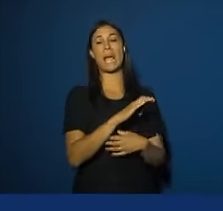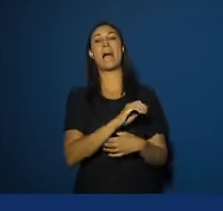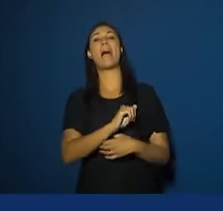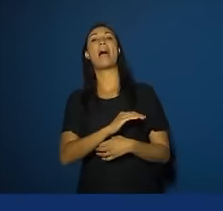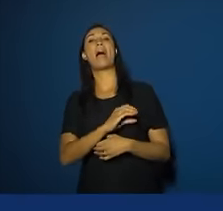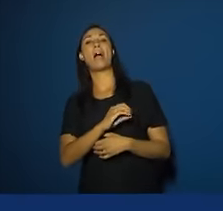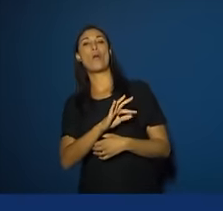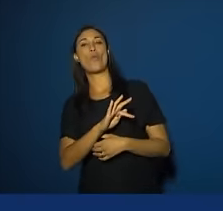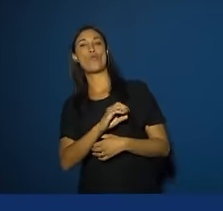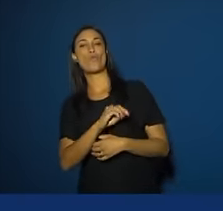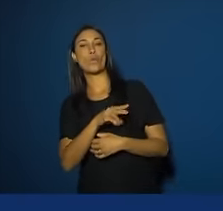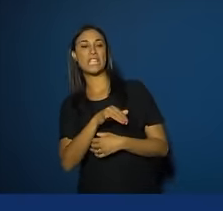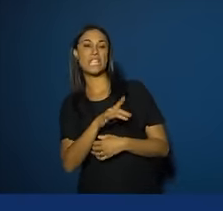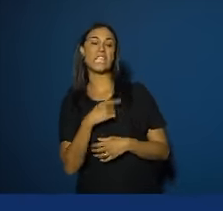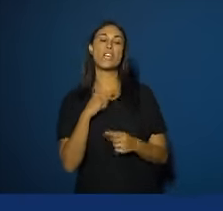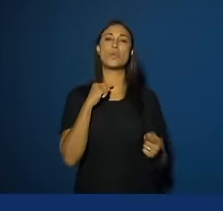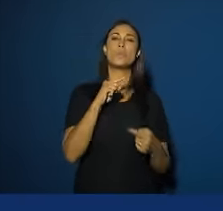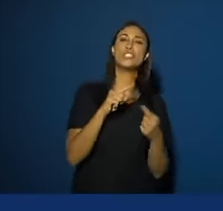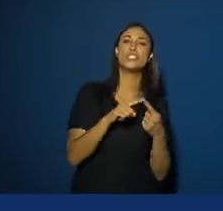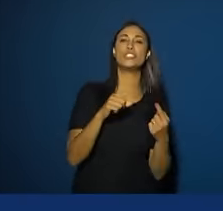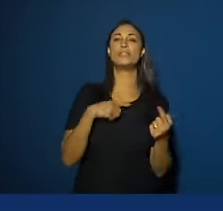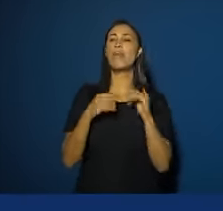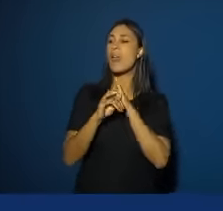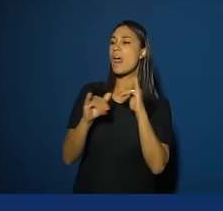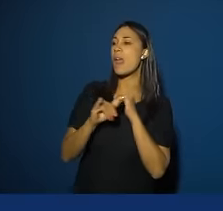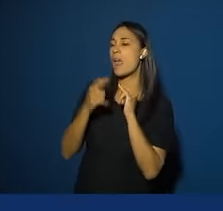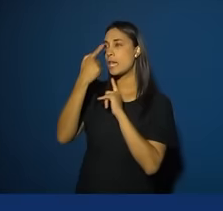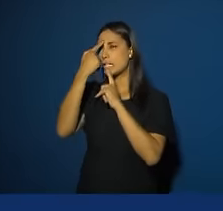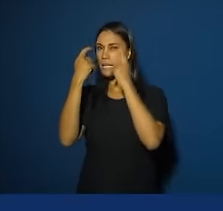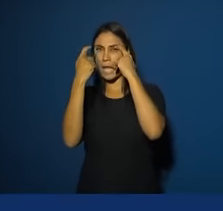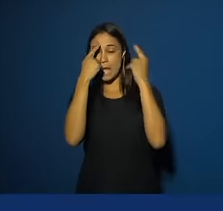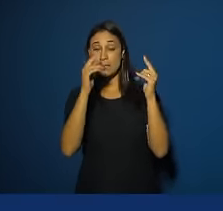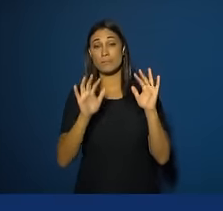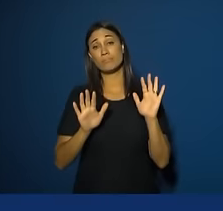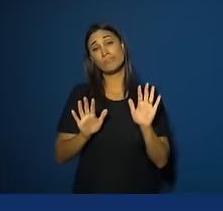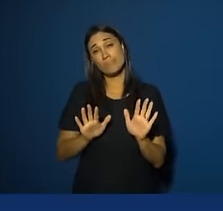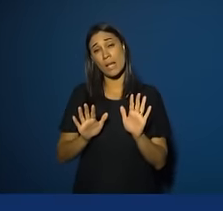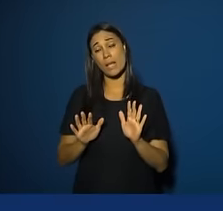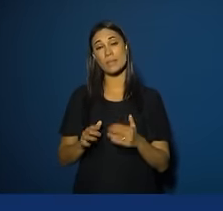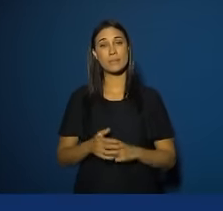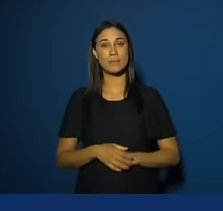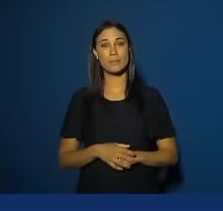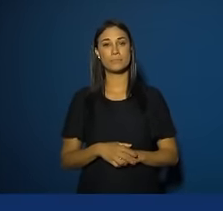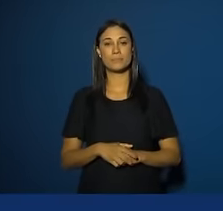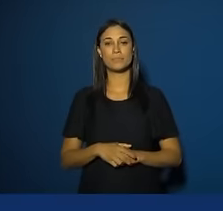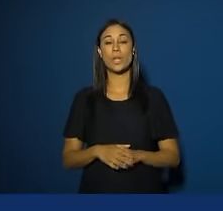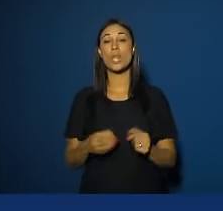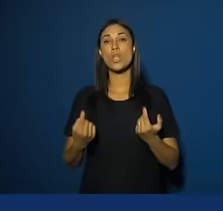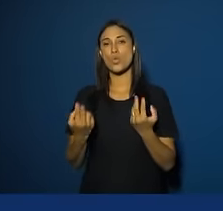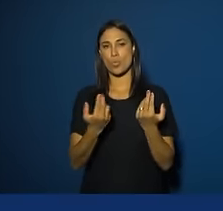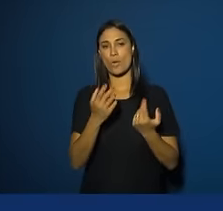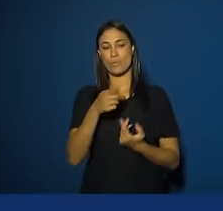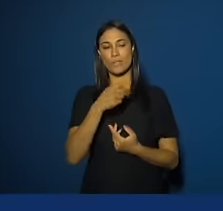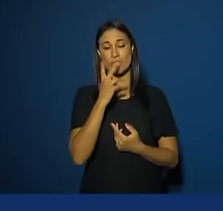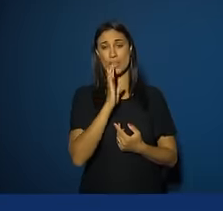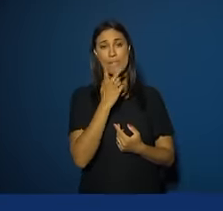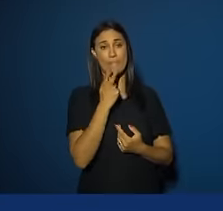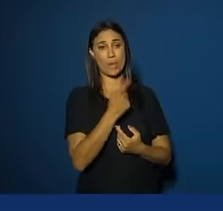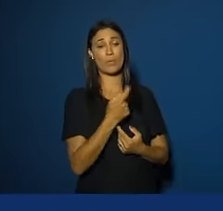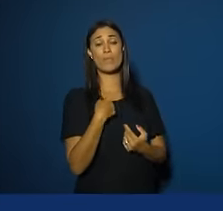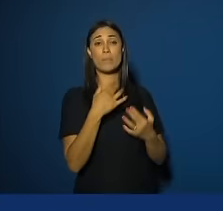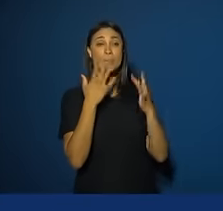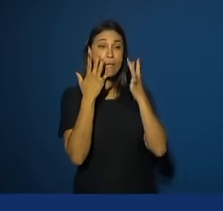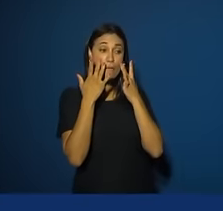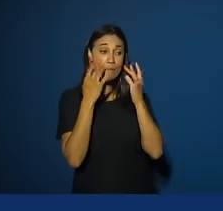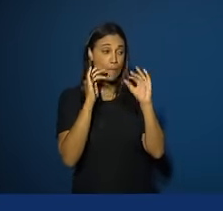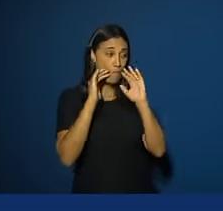de objetivos declarações ideias tal agora como também você falou mais cedo vamos se até